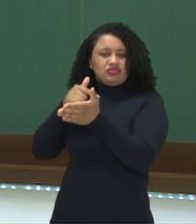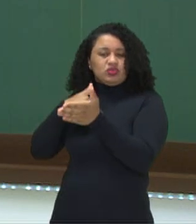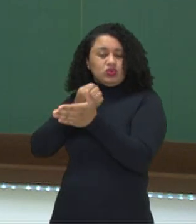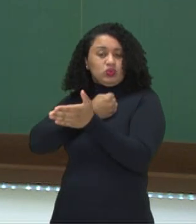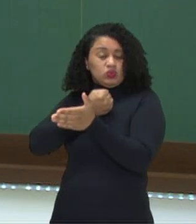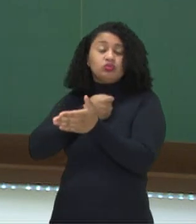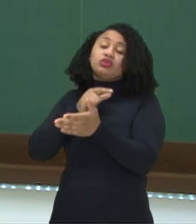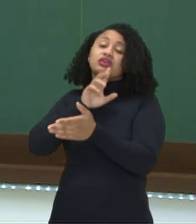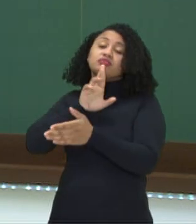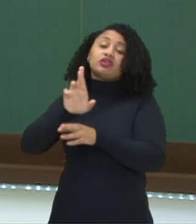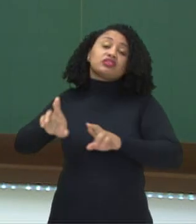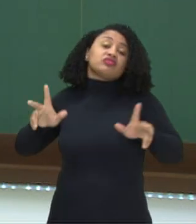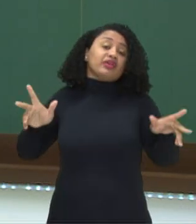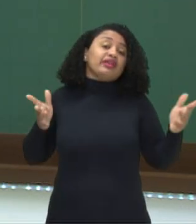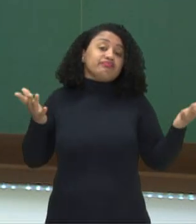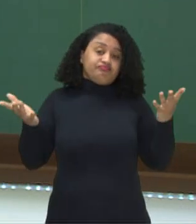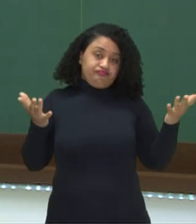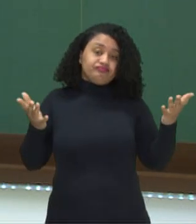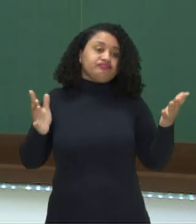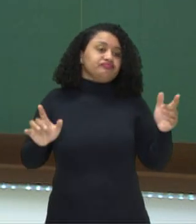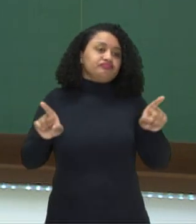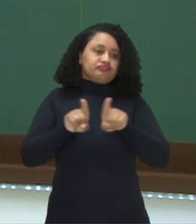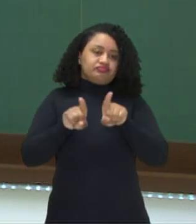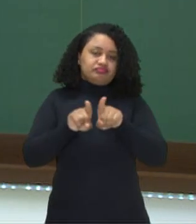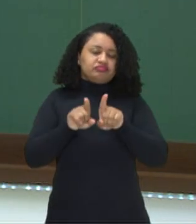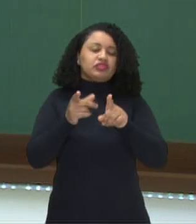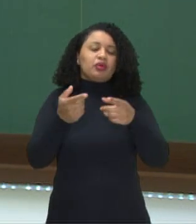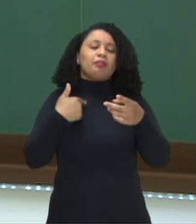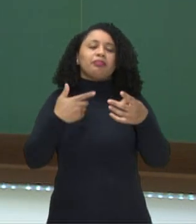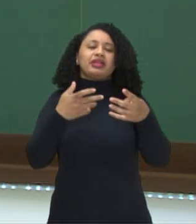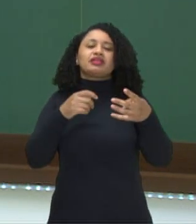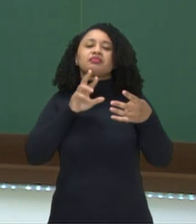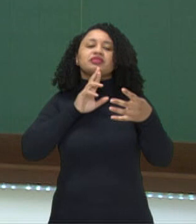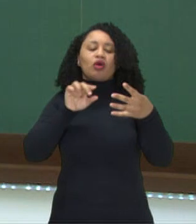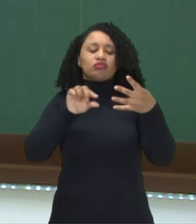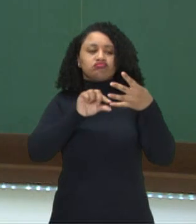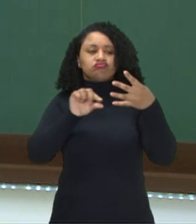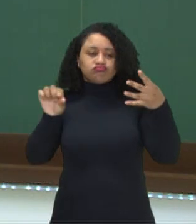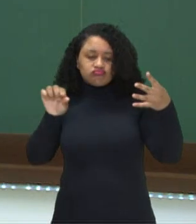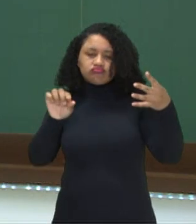1x ao quadrado com menos 2x ao quadrado, menos x ao quadrado.